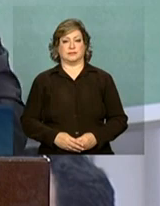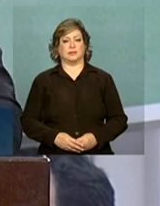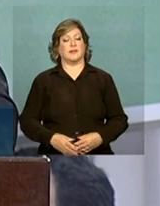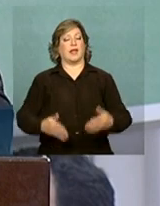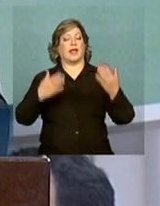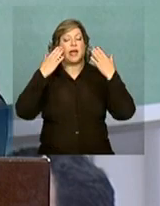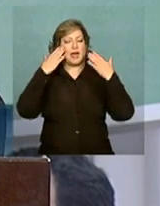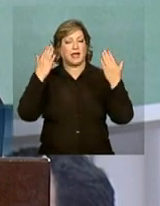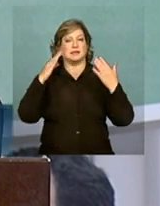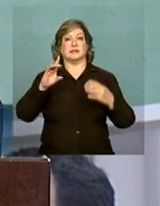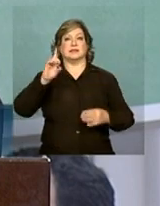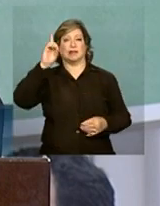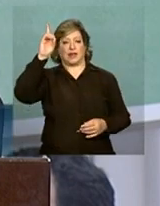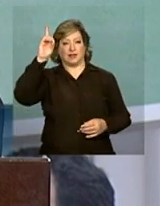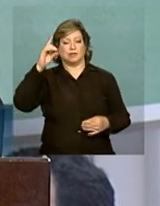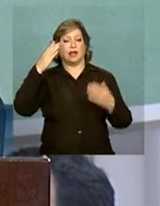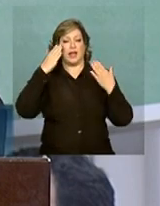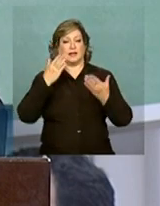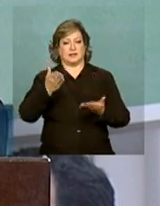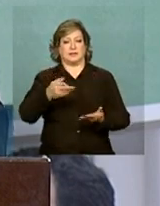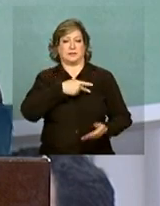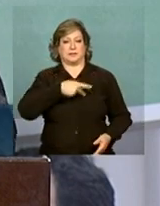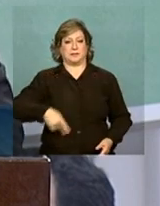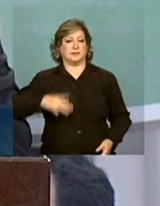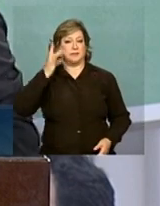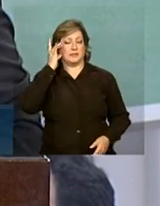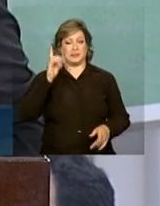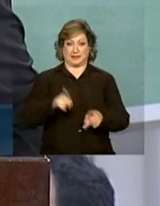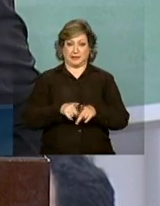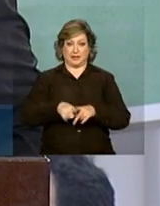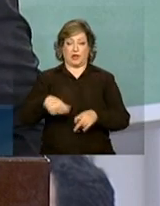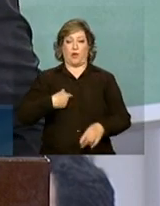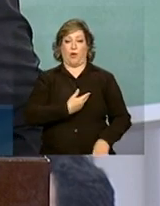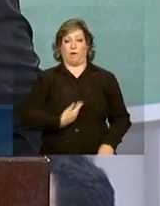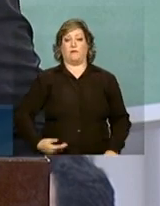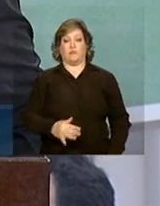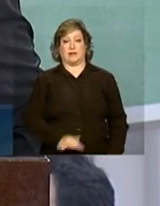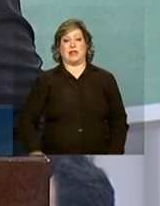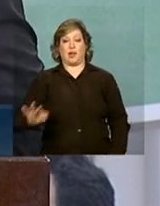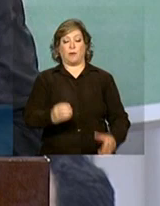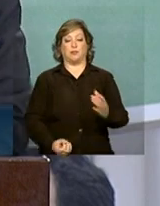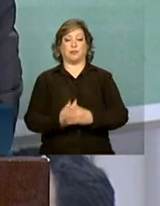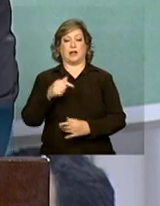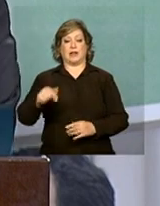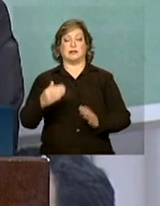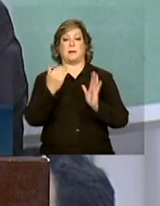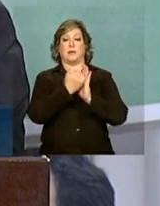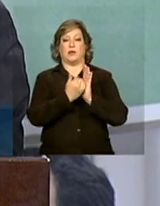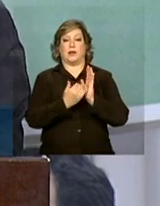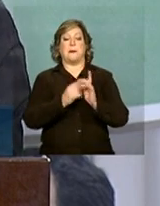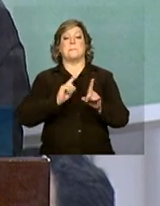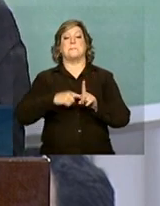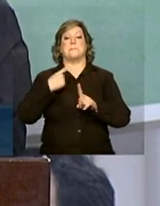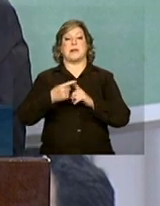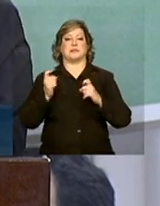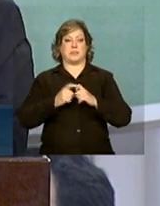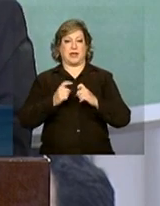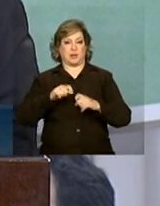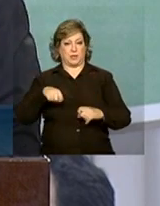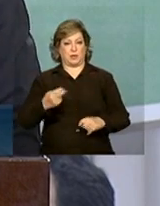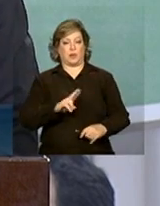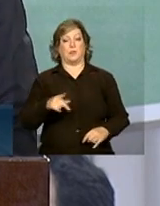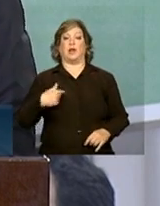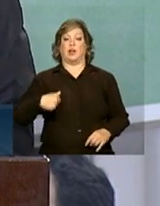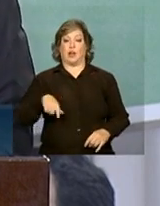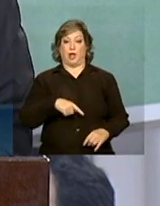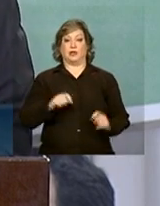Graças a Deus e graças à senhora presidente, o governo federal lança o programa Mais Médicos. Nós nos capacitamos, senhor ministro, para 12